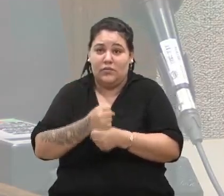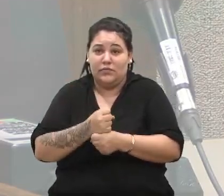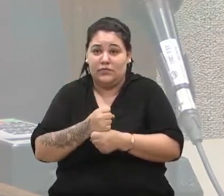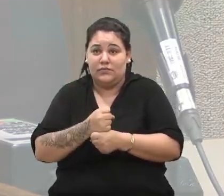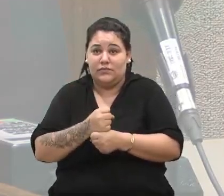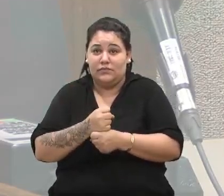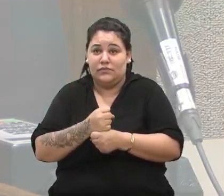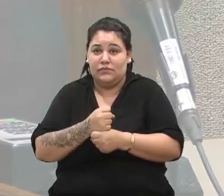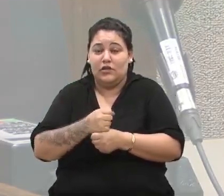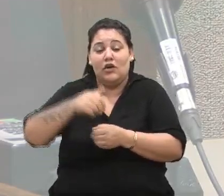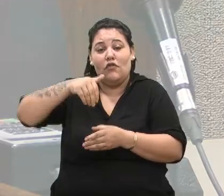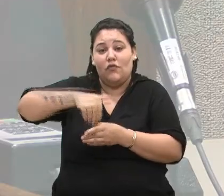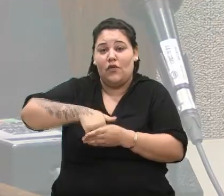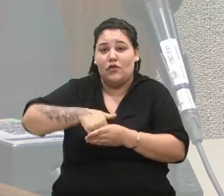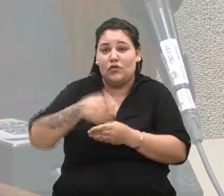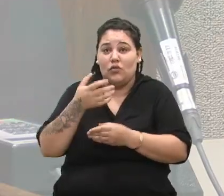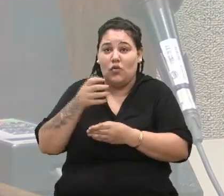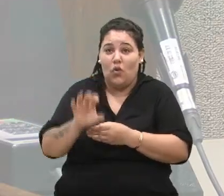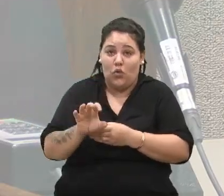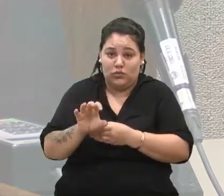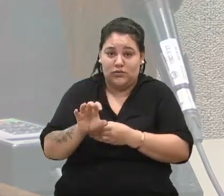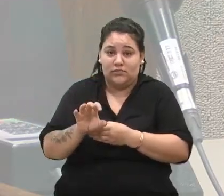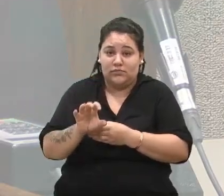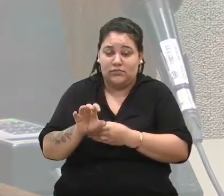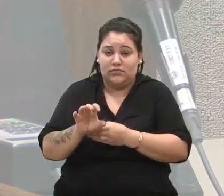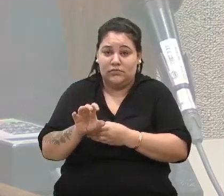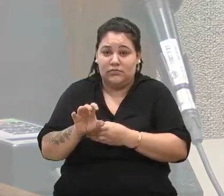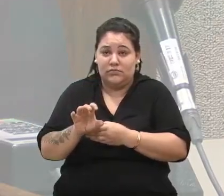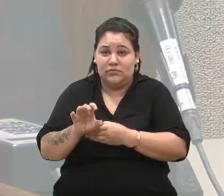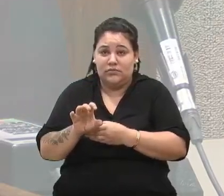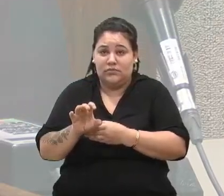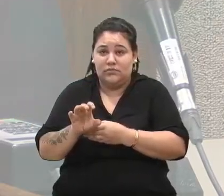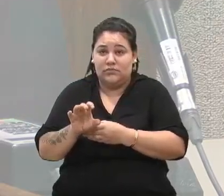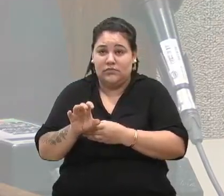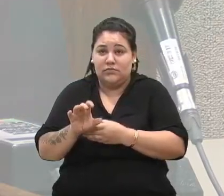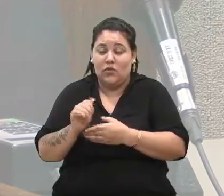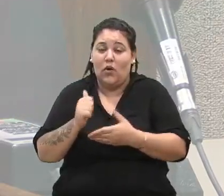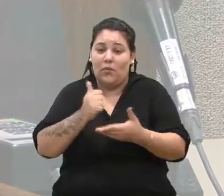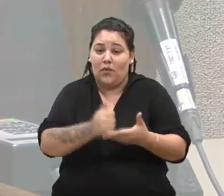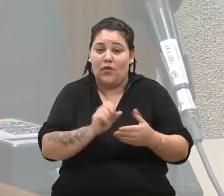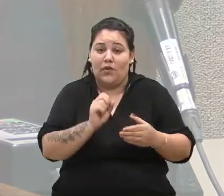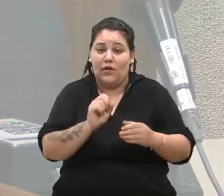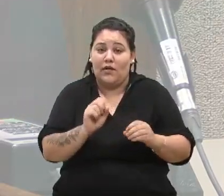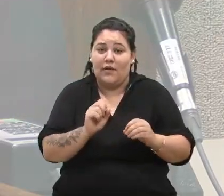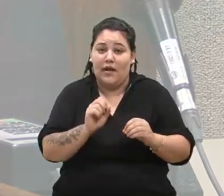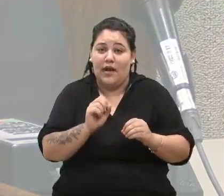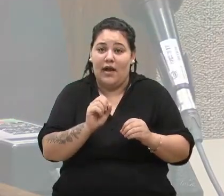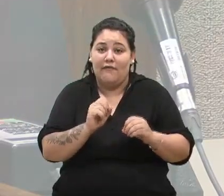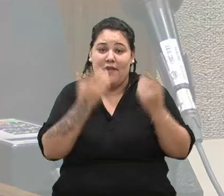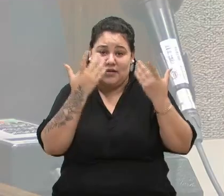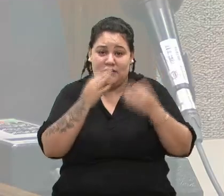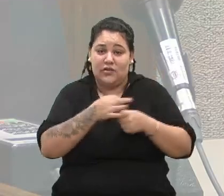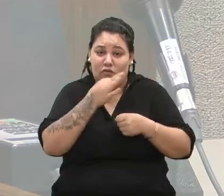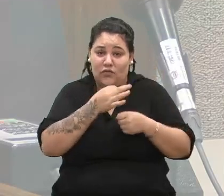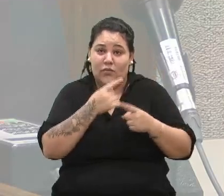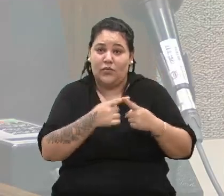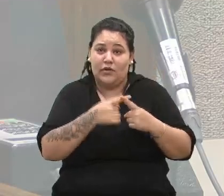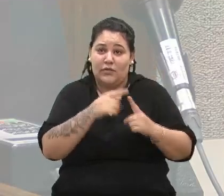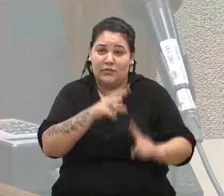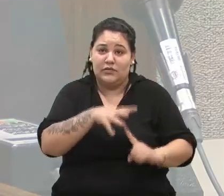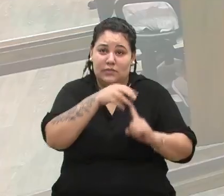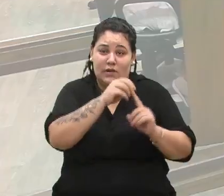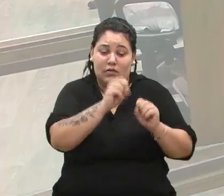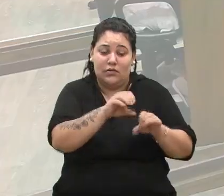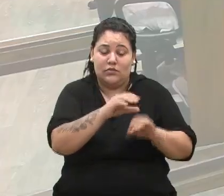Eu votei contra o subsídio para a festa da uva, porque a minha prioridade é educação e saúde.